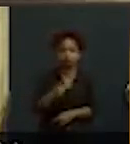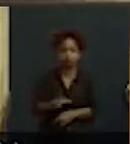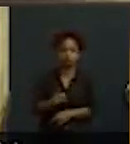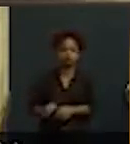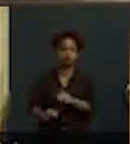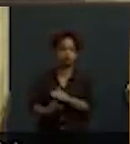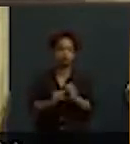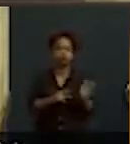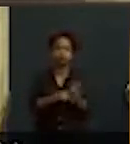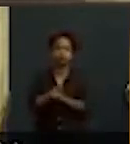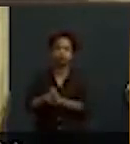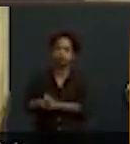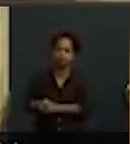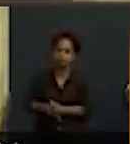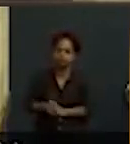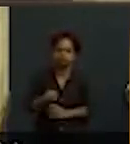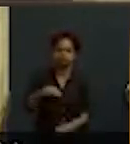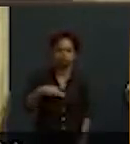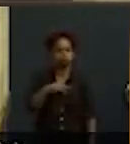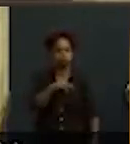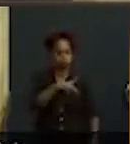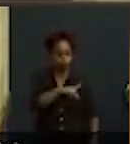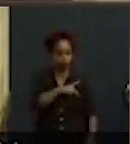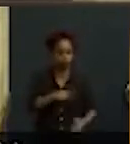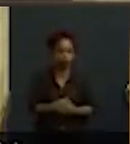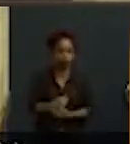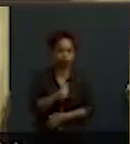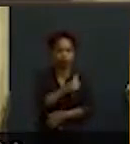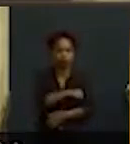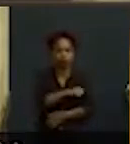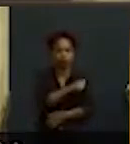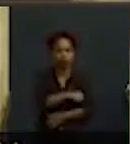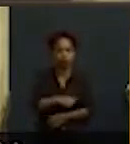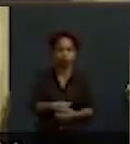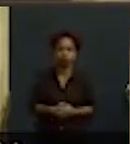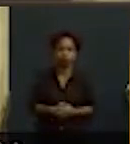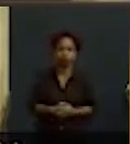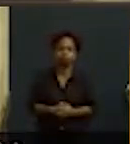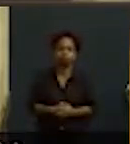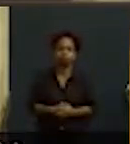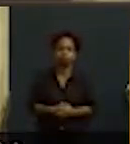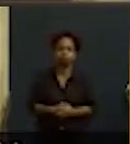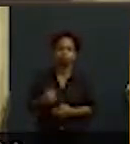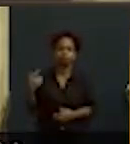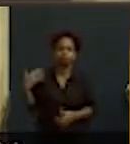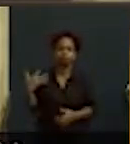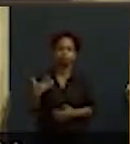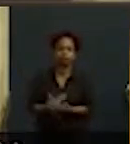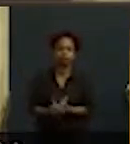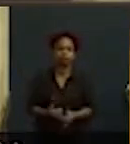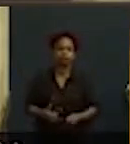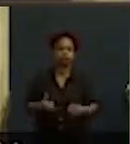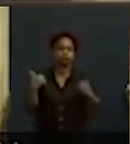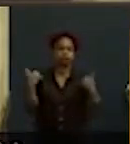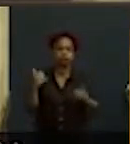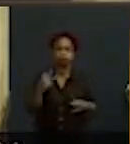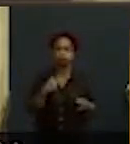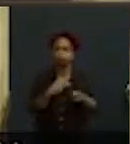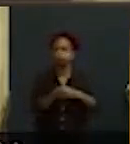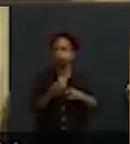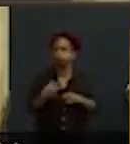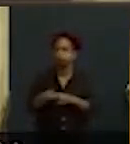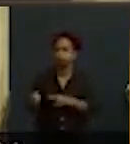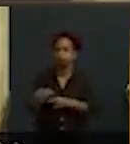Educação e Pesquisa do Ministério Público do Rio de Janeiro, por sua carreira de triunfos e